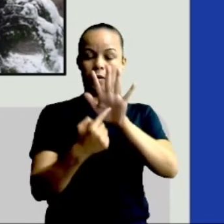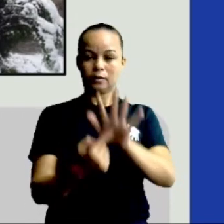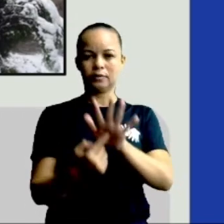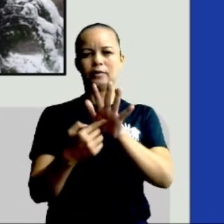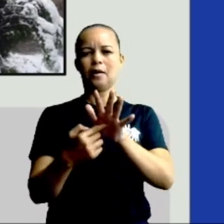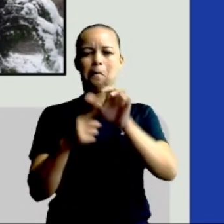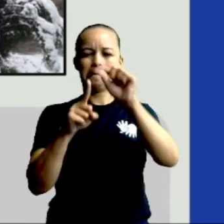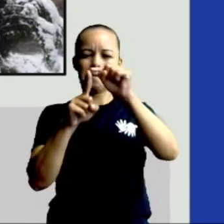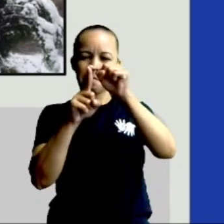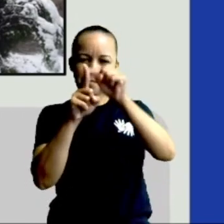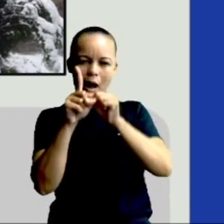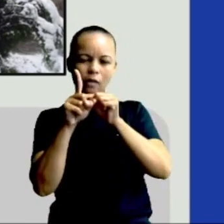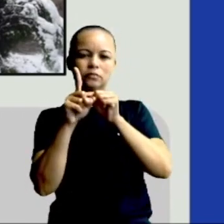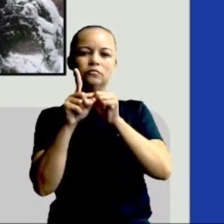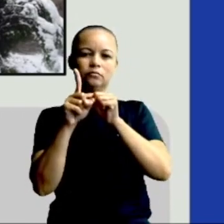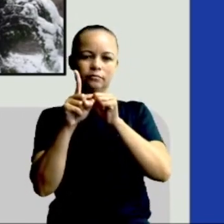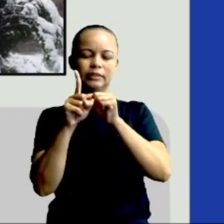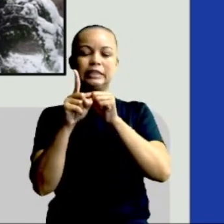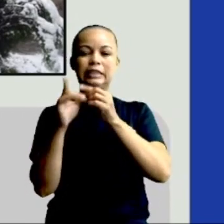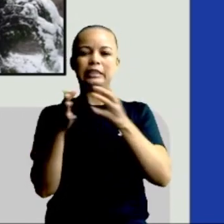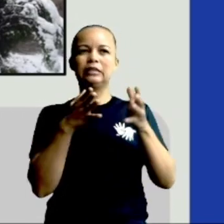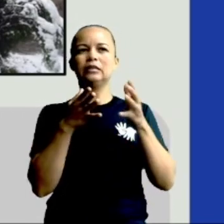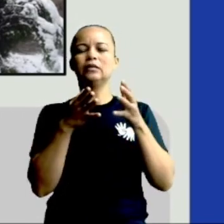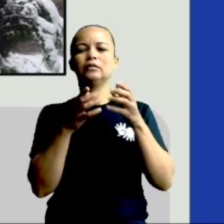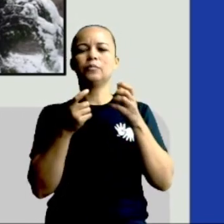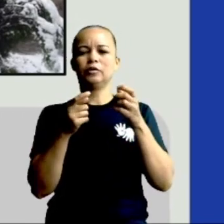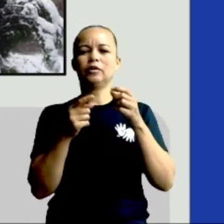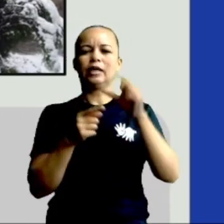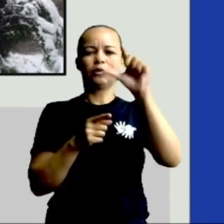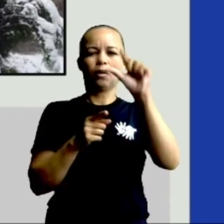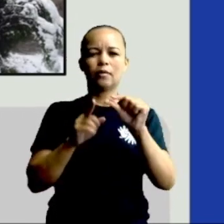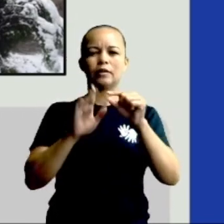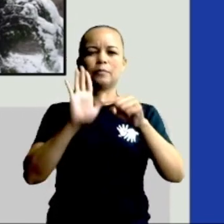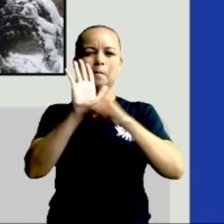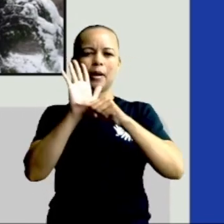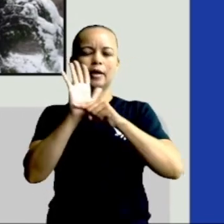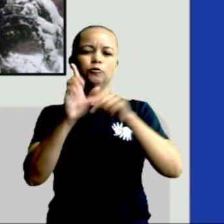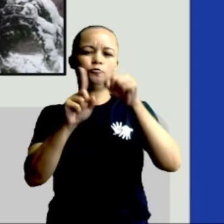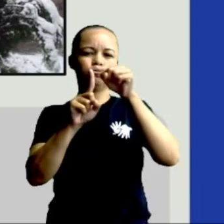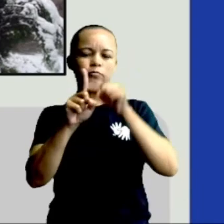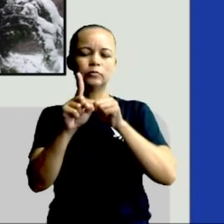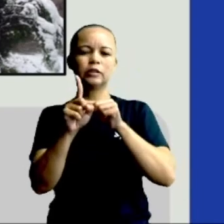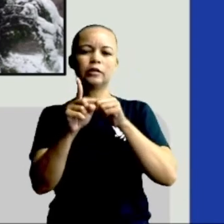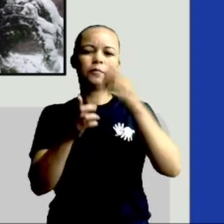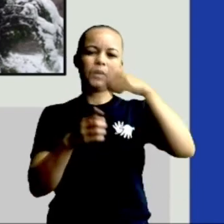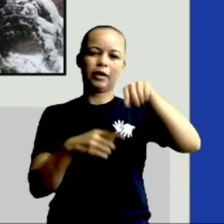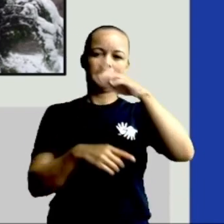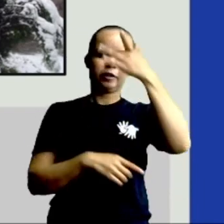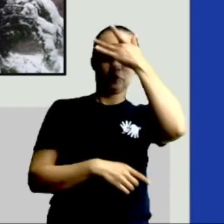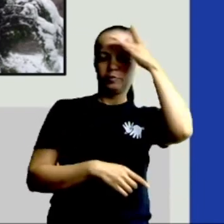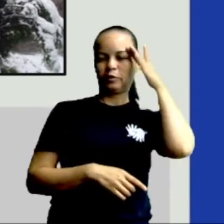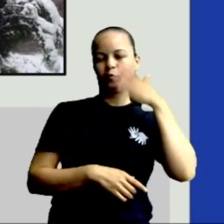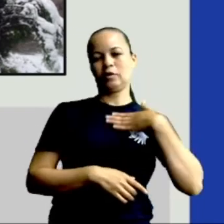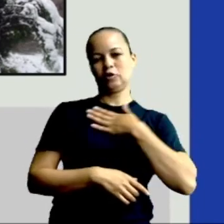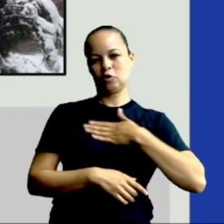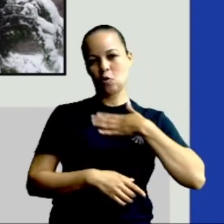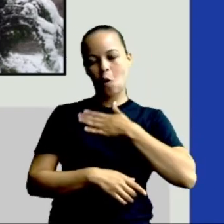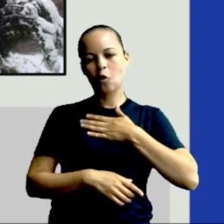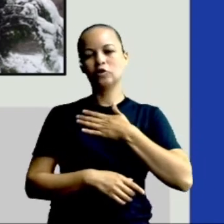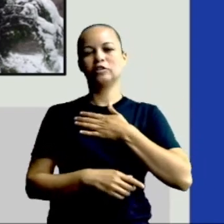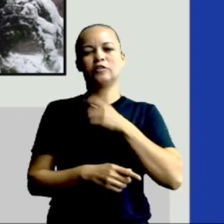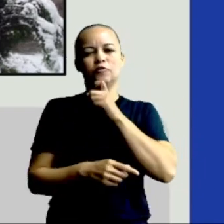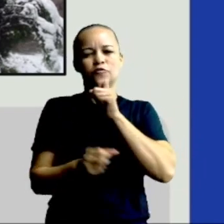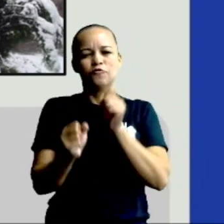baixa temperatura e, em muitos casos, negativa, sendo um prato cheio para quem gosta de conhecer o verdadeiro significado